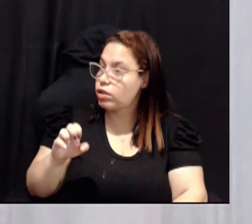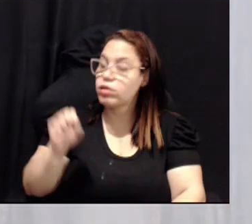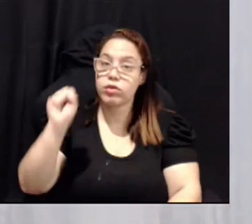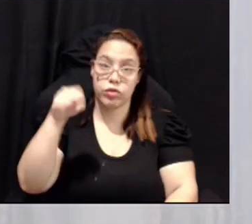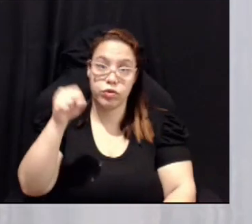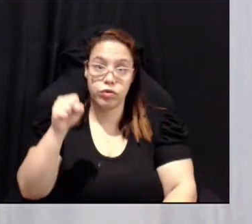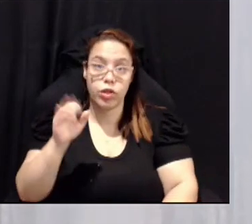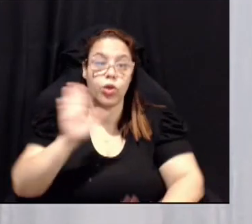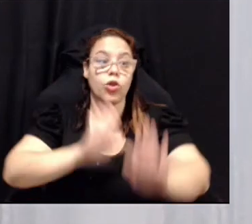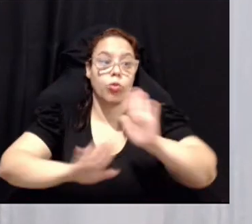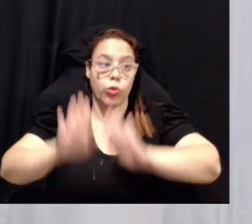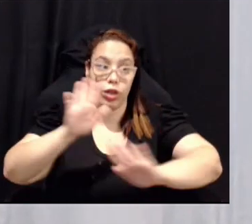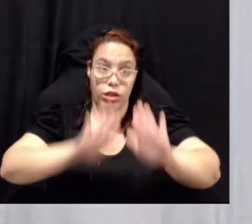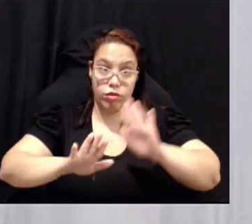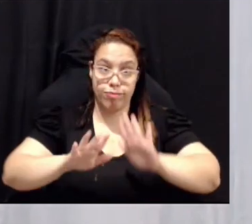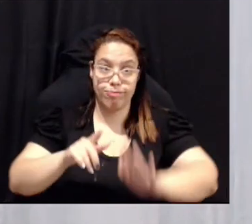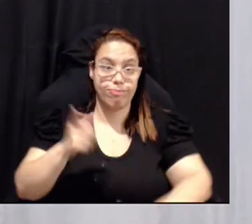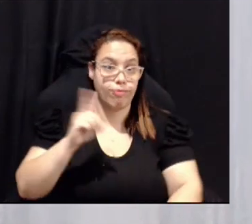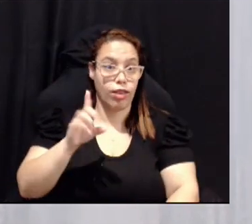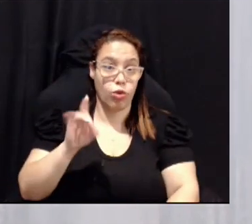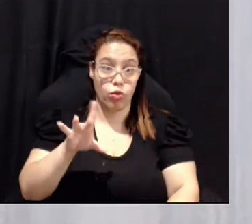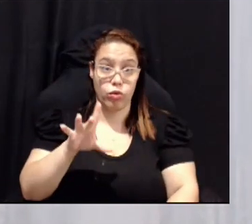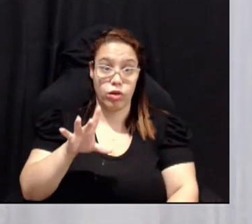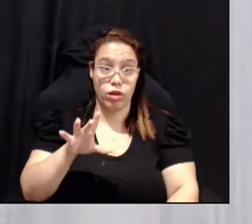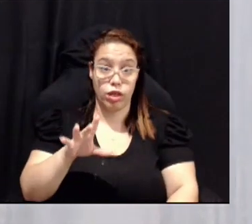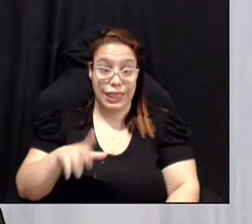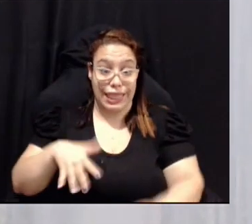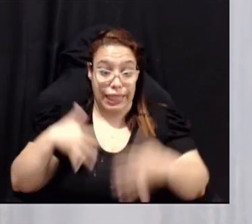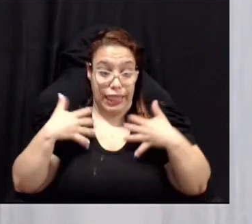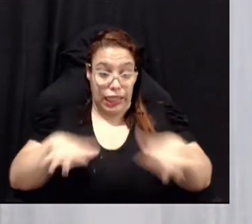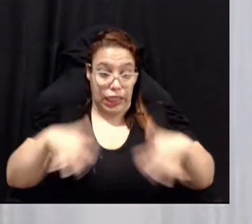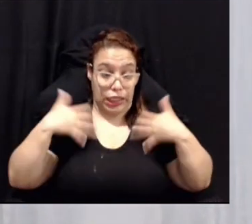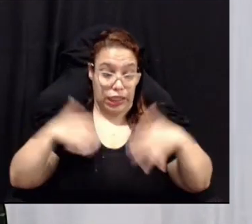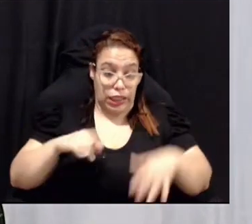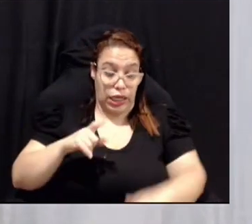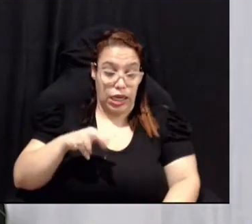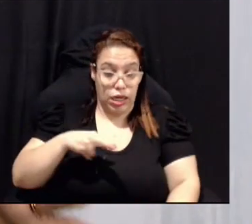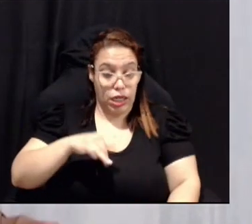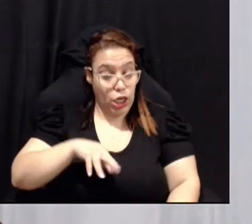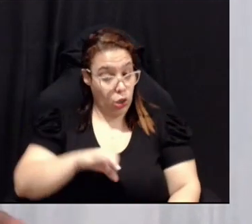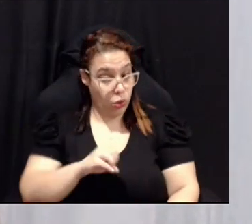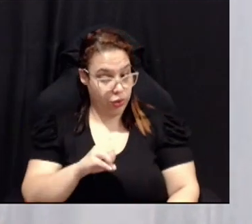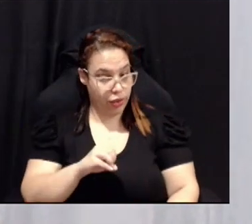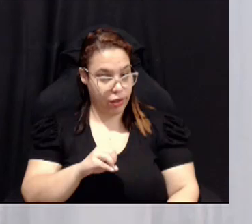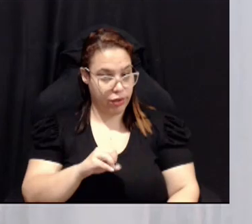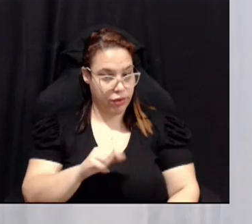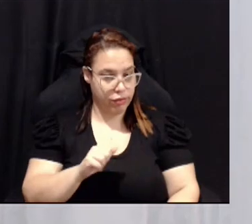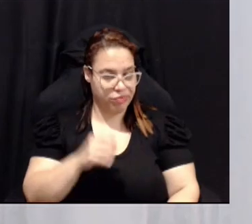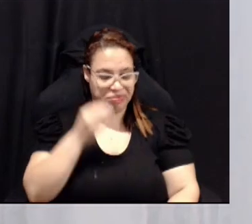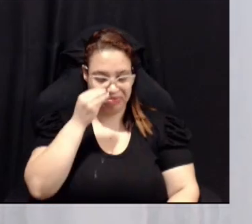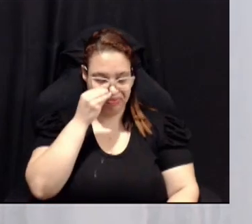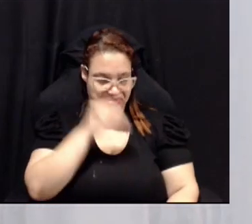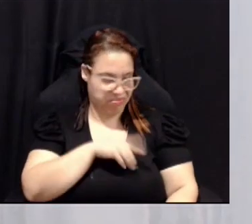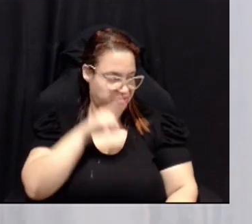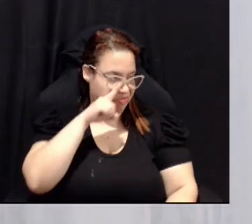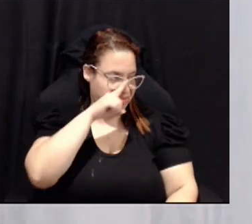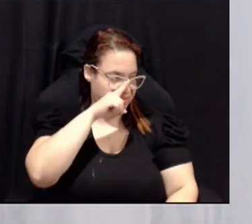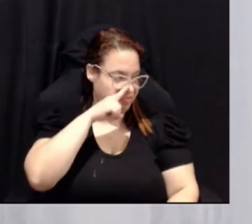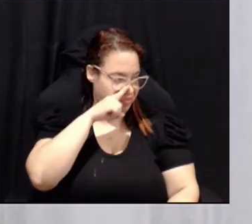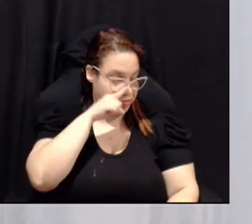cuidado para você não se tornar uma pessoa gananciosa, né? E ignorar os riscos e achar que